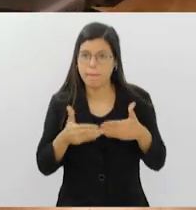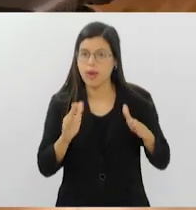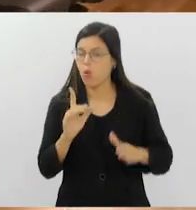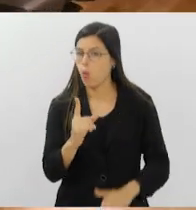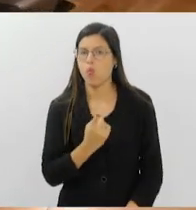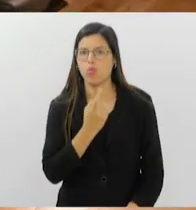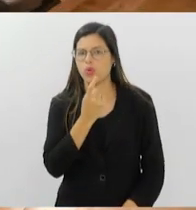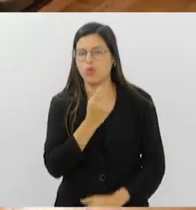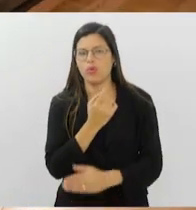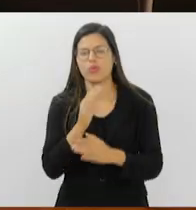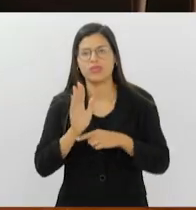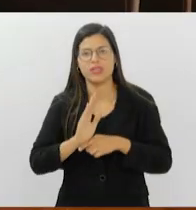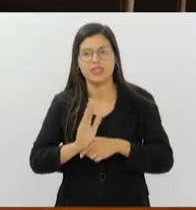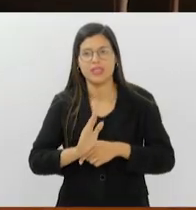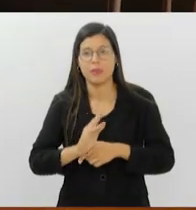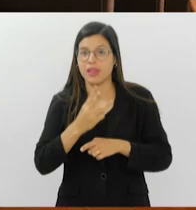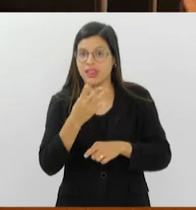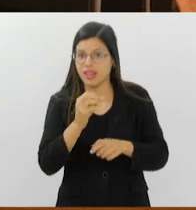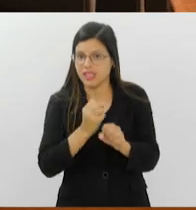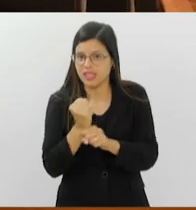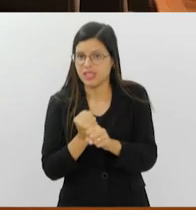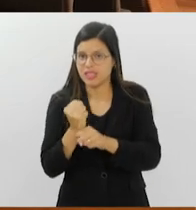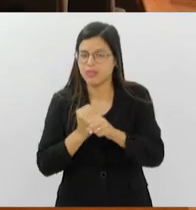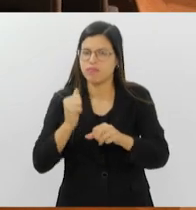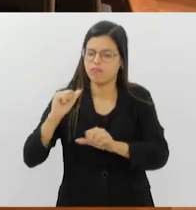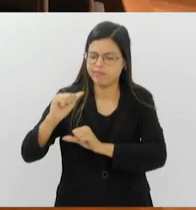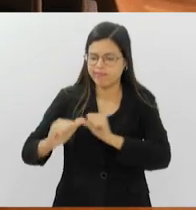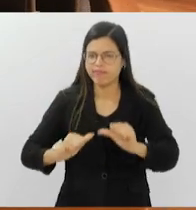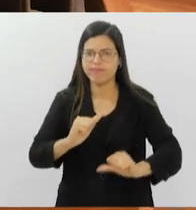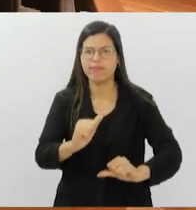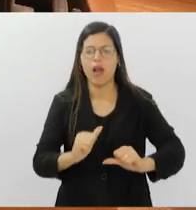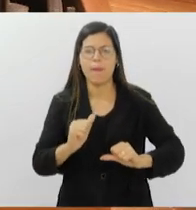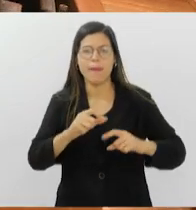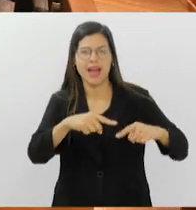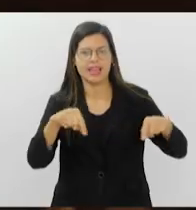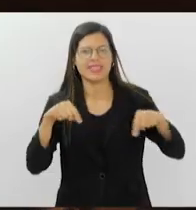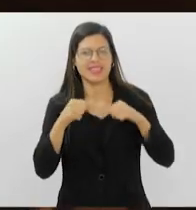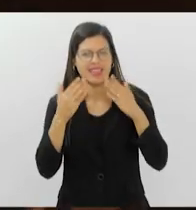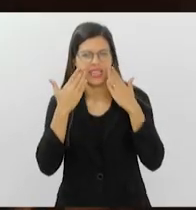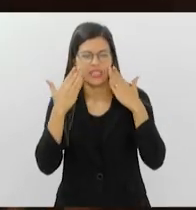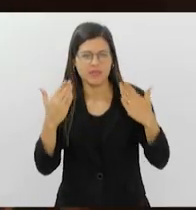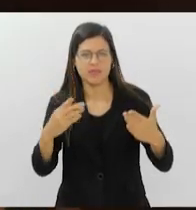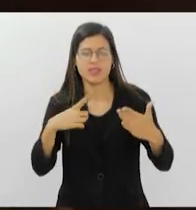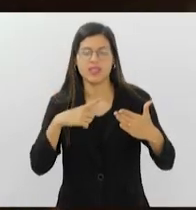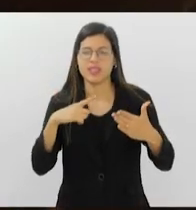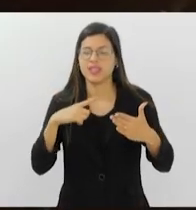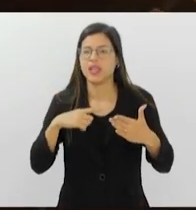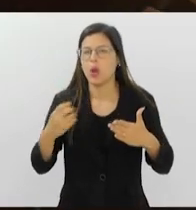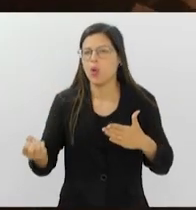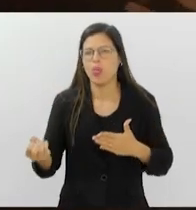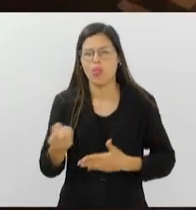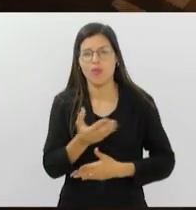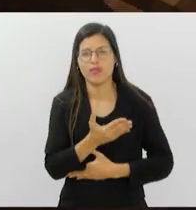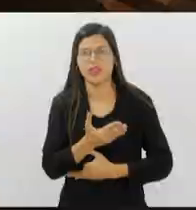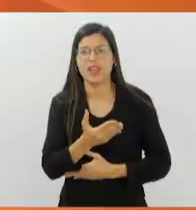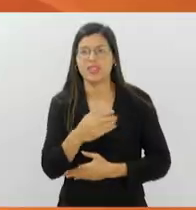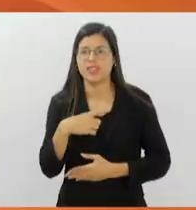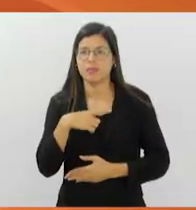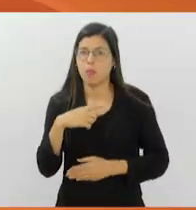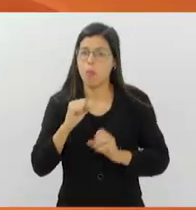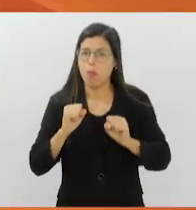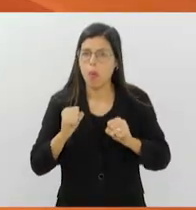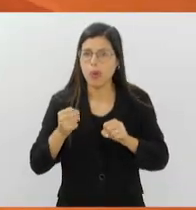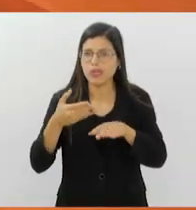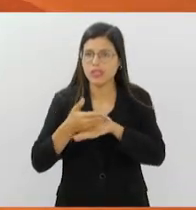30 anos passou por reformas a sala de exibição conta com novo projetor E terá um perfil mais abrangente podendo